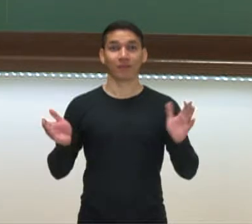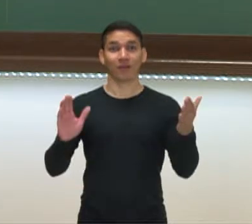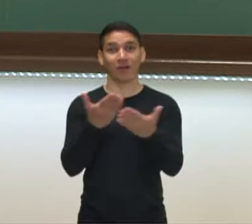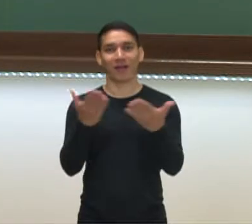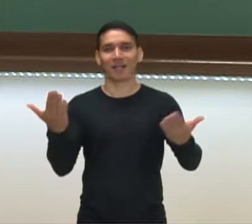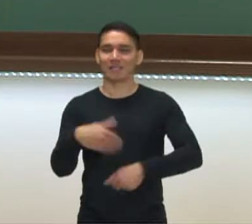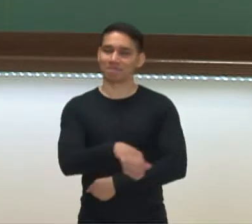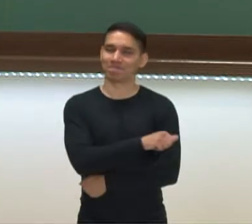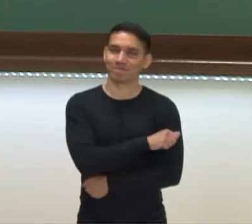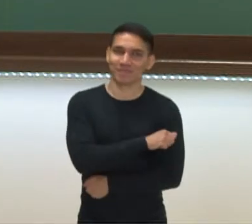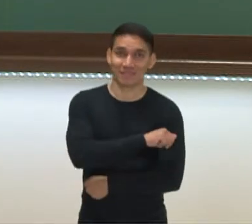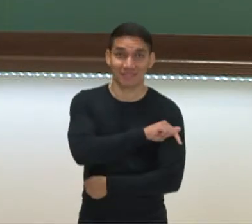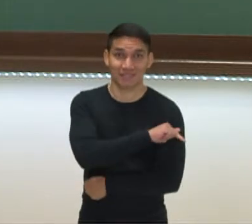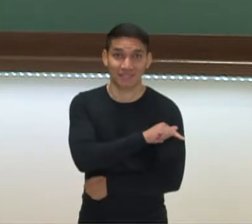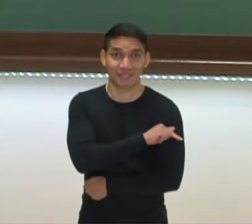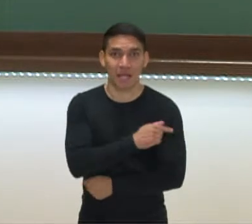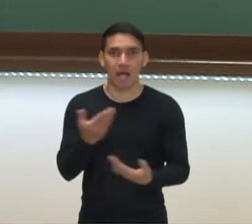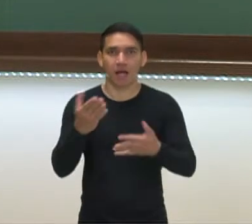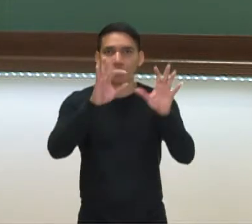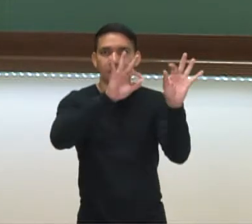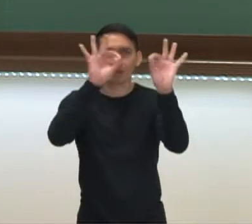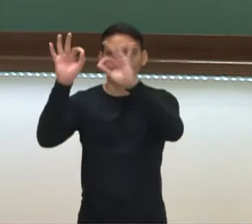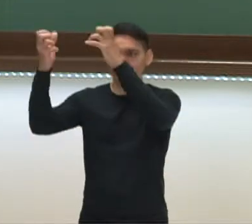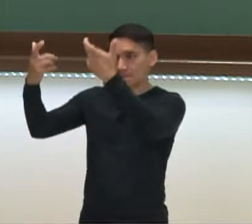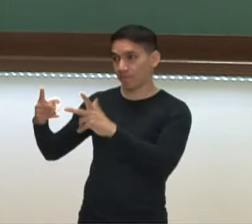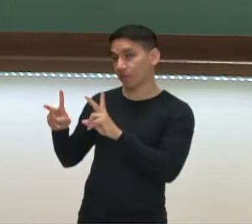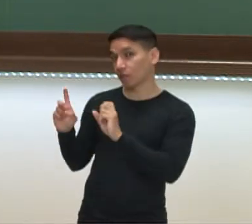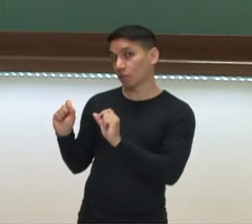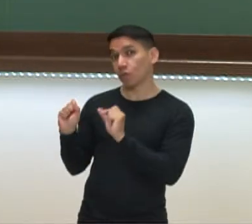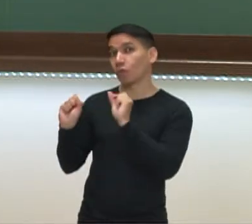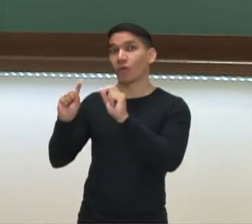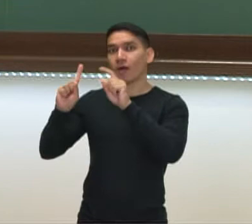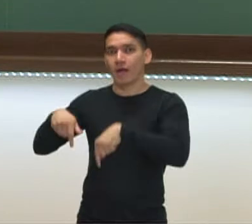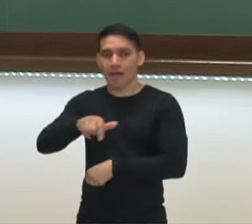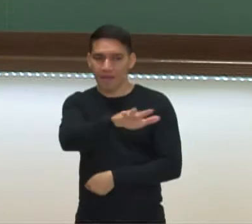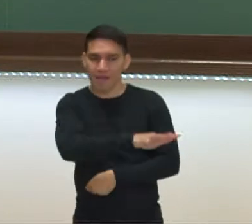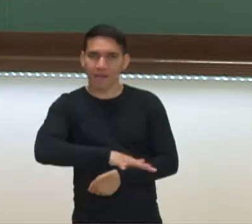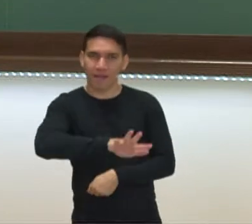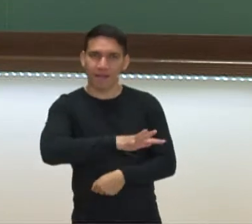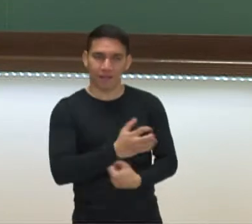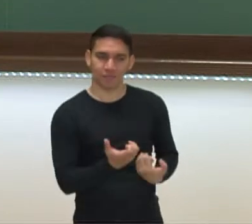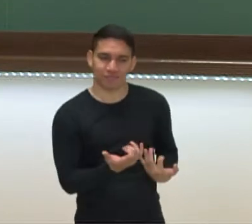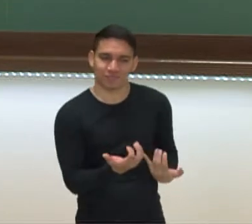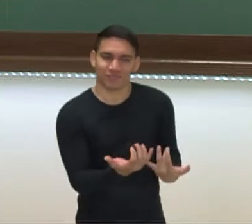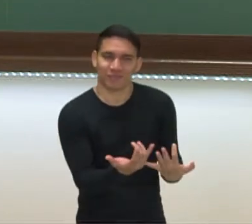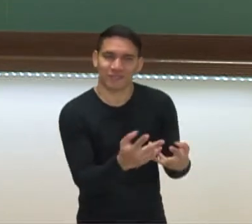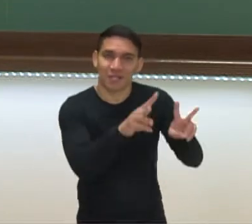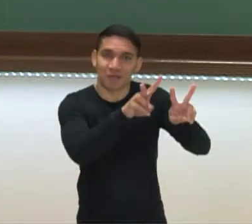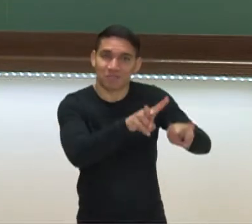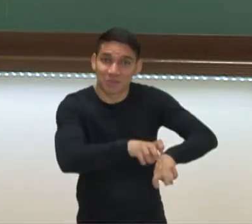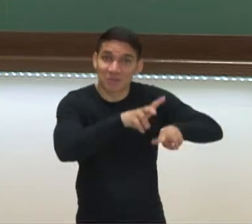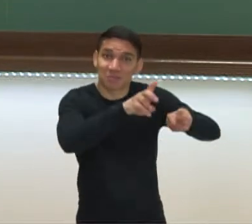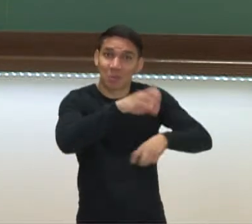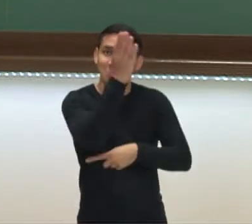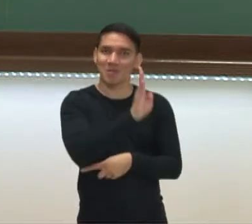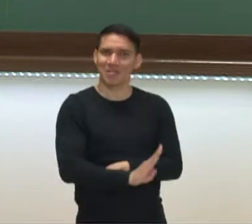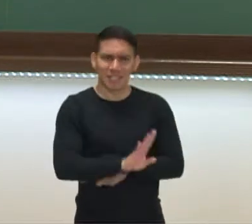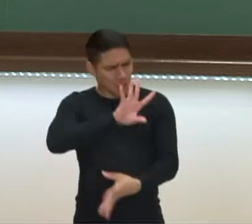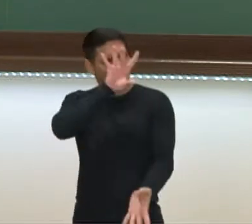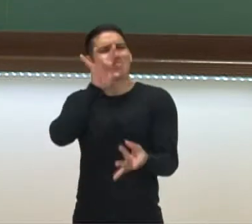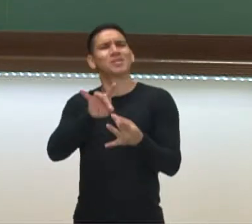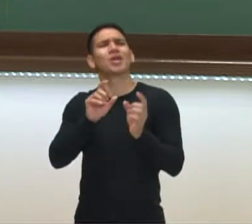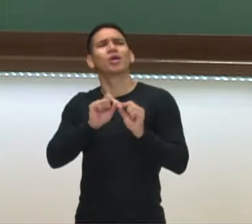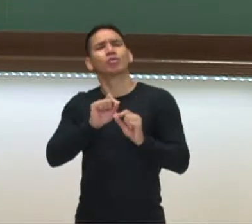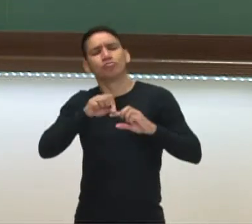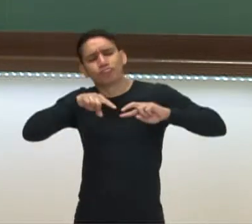Olá, estudantes do 7º ano. Neste vídeo vamos falar sobre o espaço rural brasileiro, aprofundar um pouquinho a